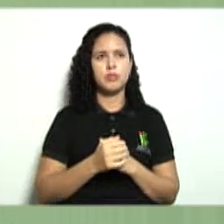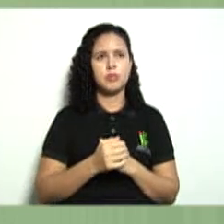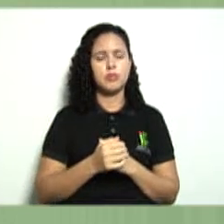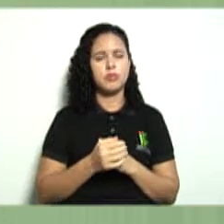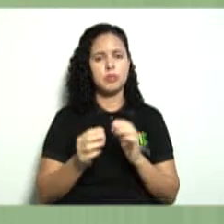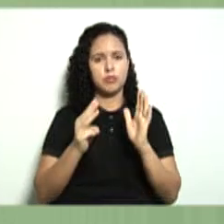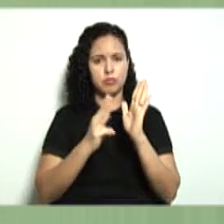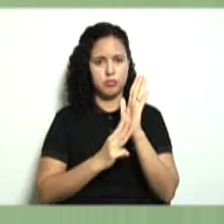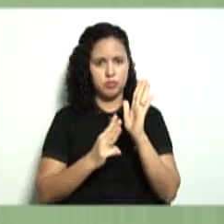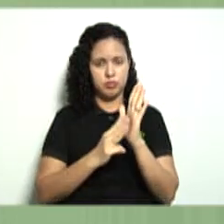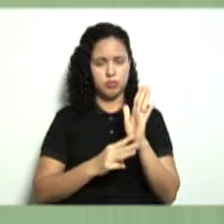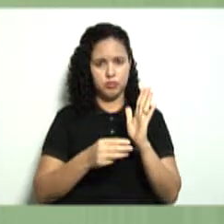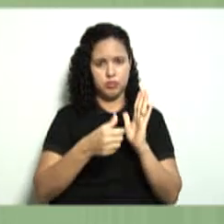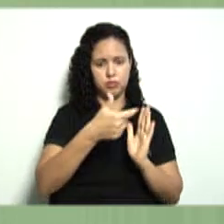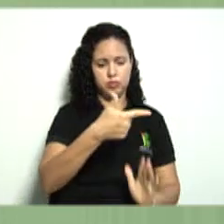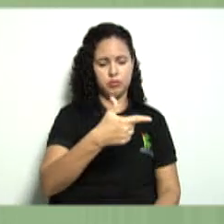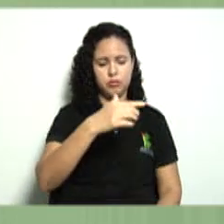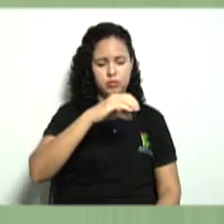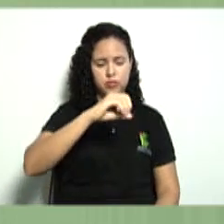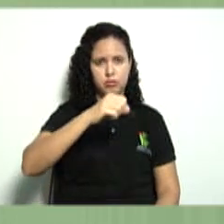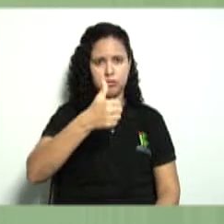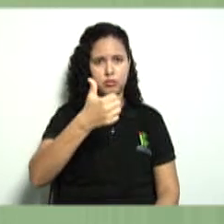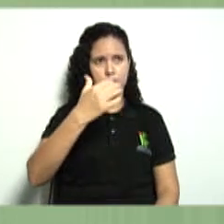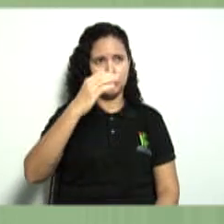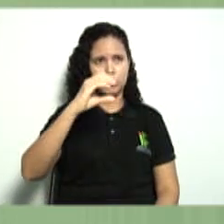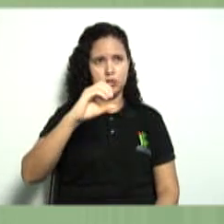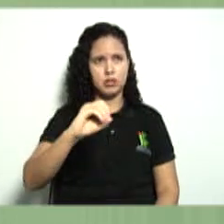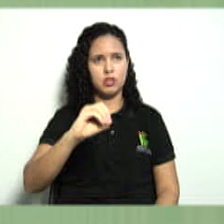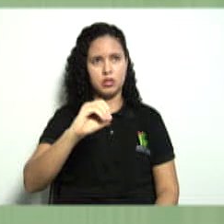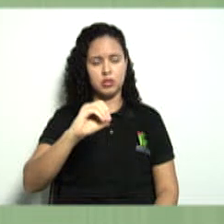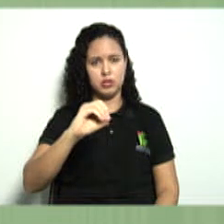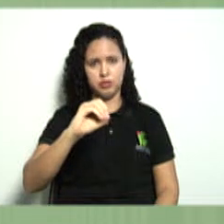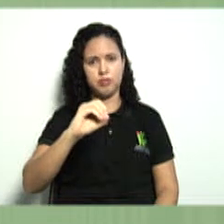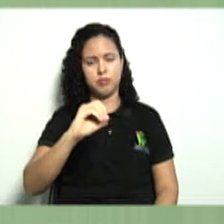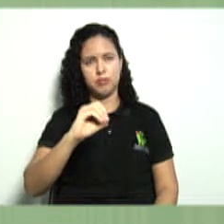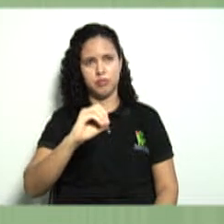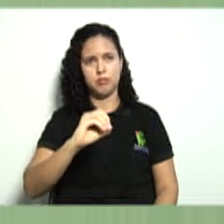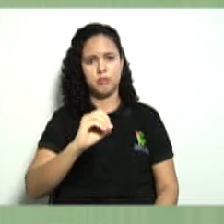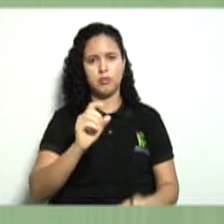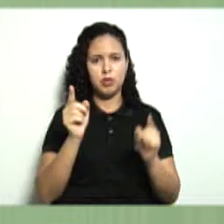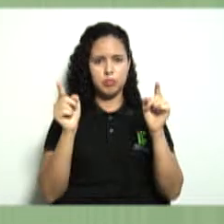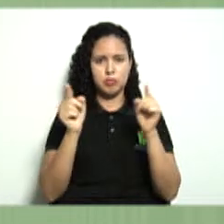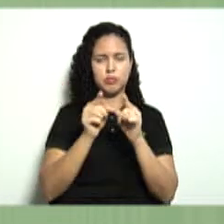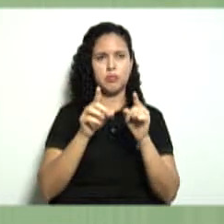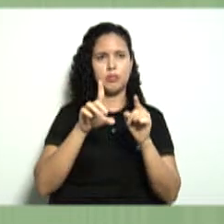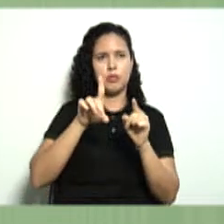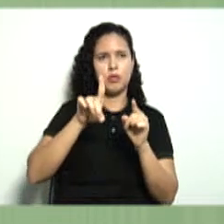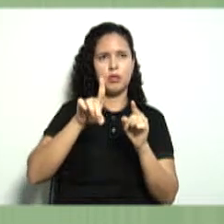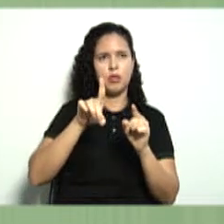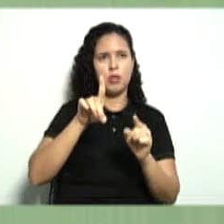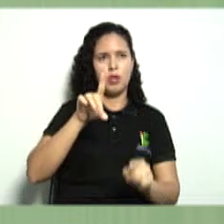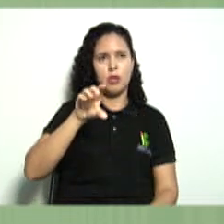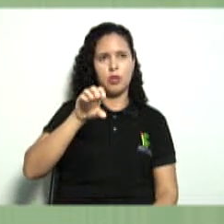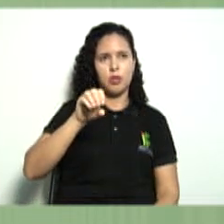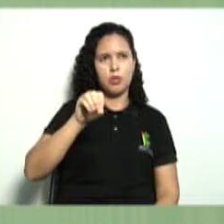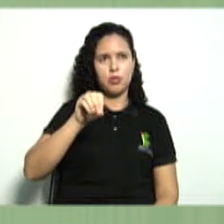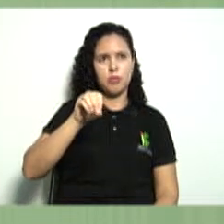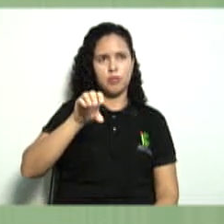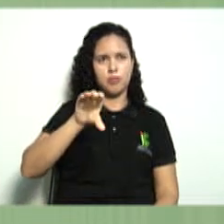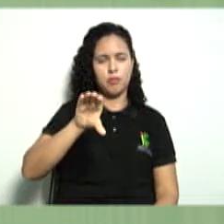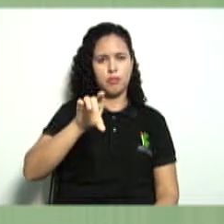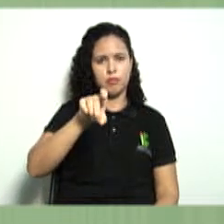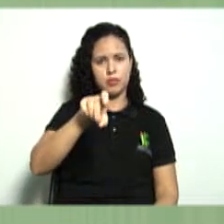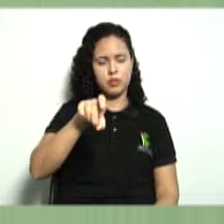Word, no Word 2010, a sua extensão é essa, ó, .docx. Pode utilizar o doc, txt, são de